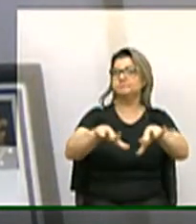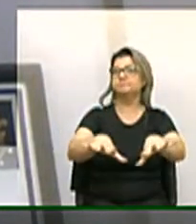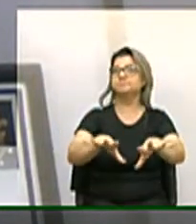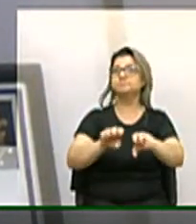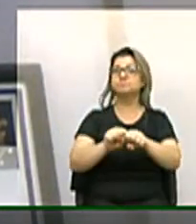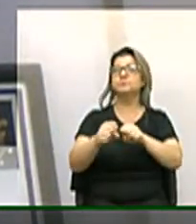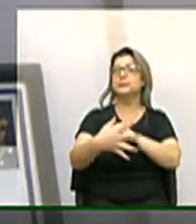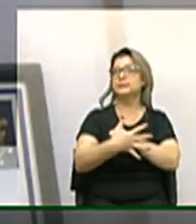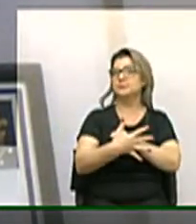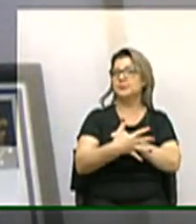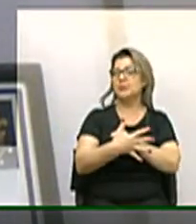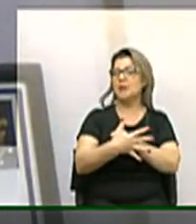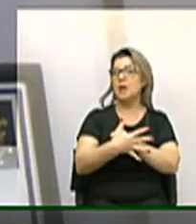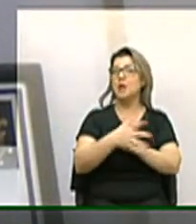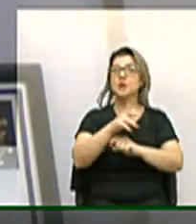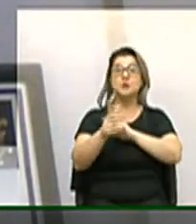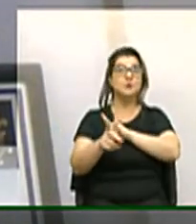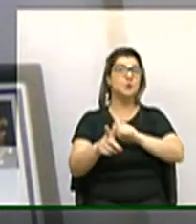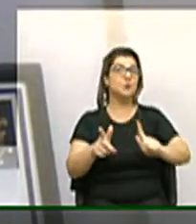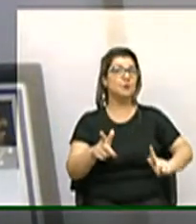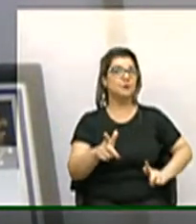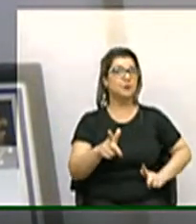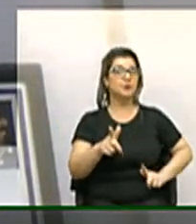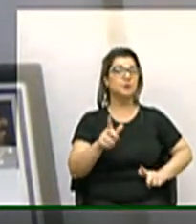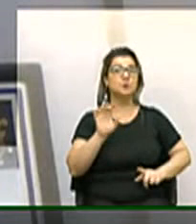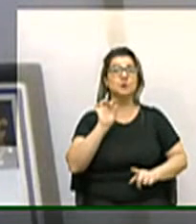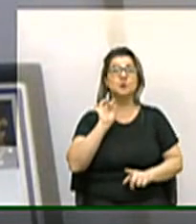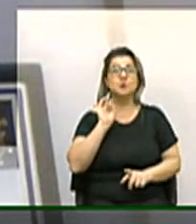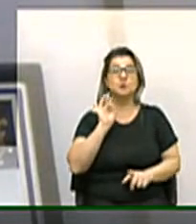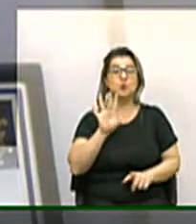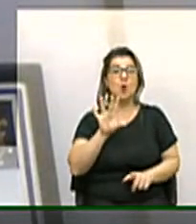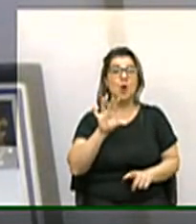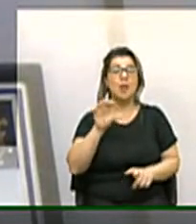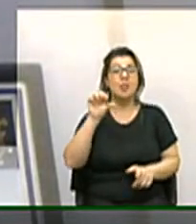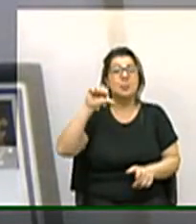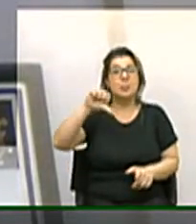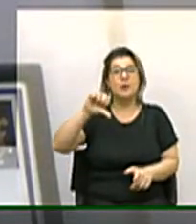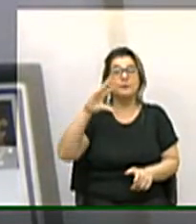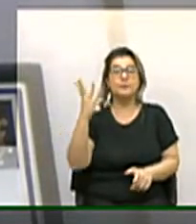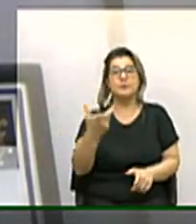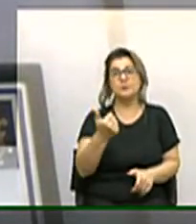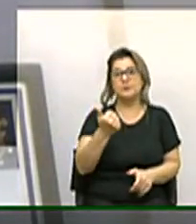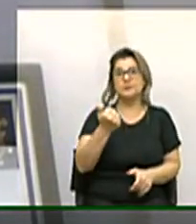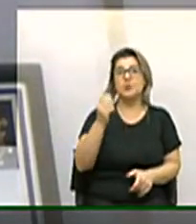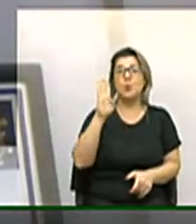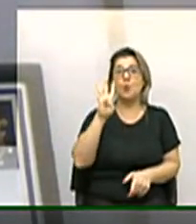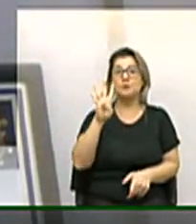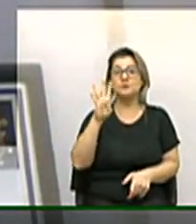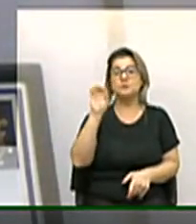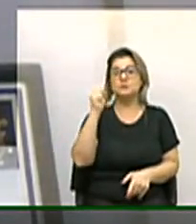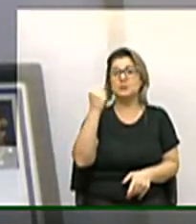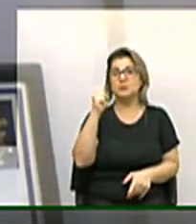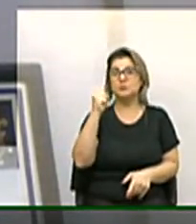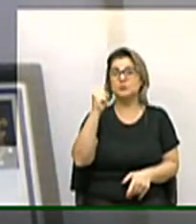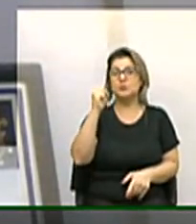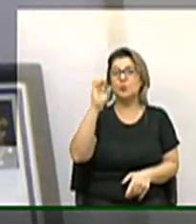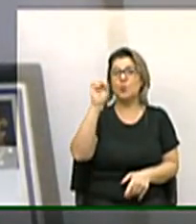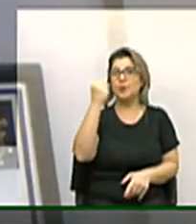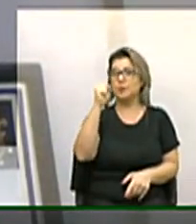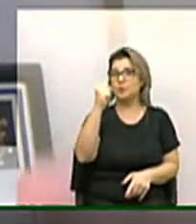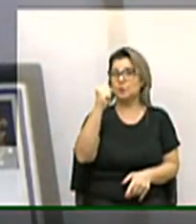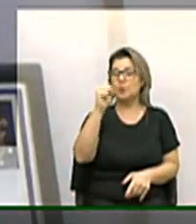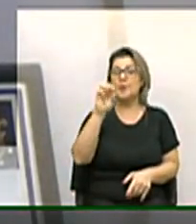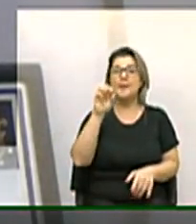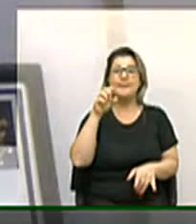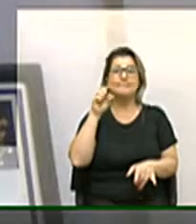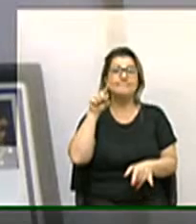liquidou 24% desse valor, 9 milhões 408 mil, só um quarto do valor.